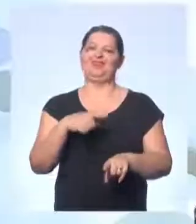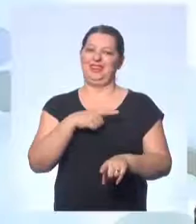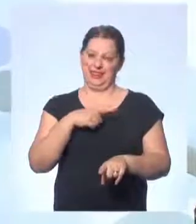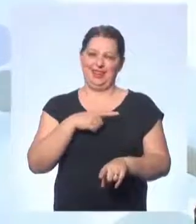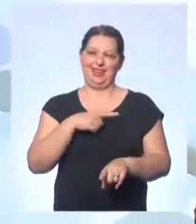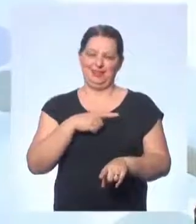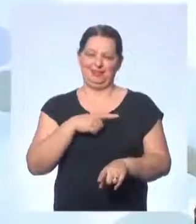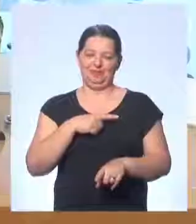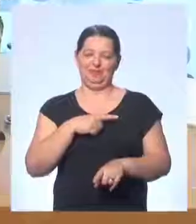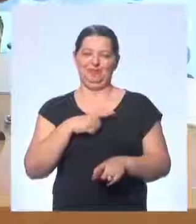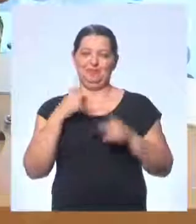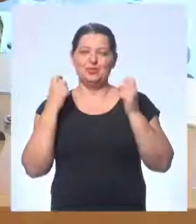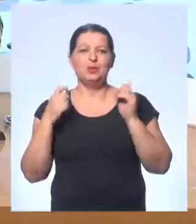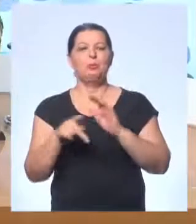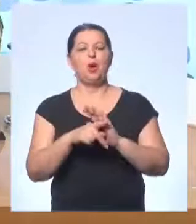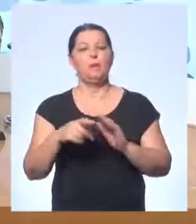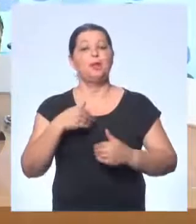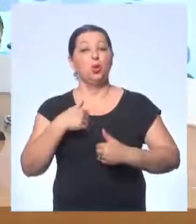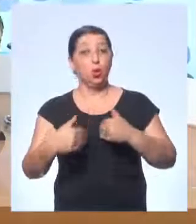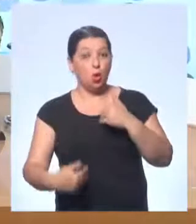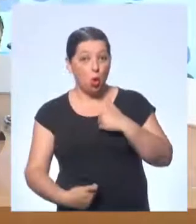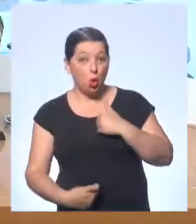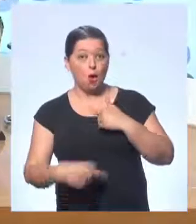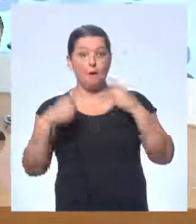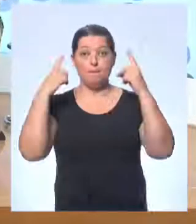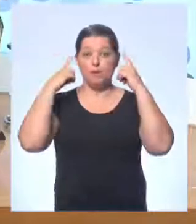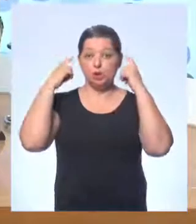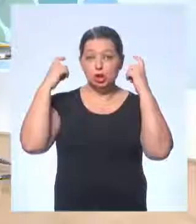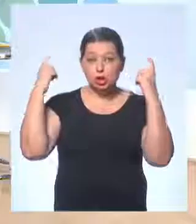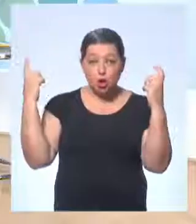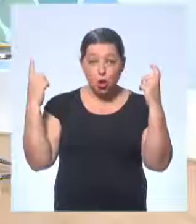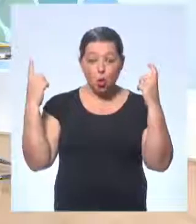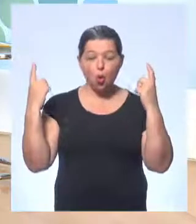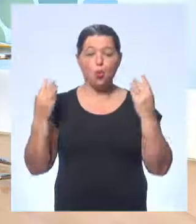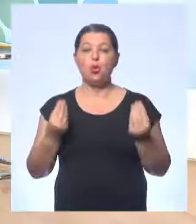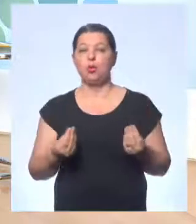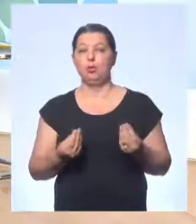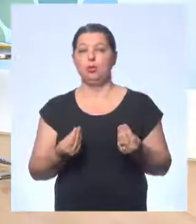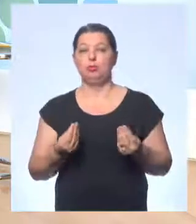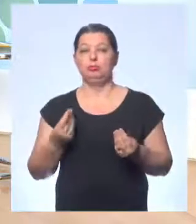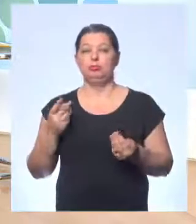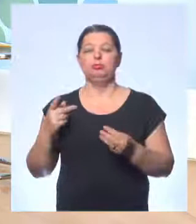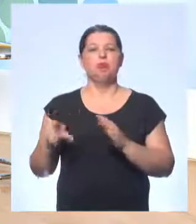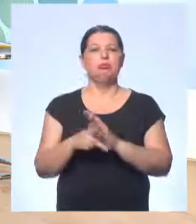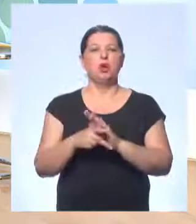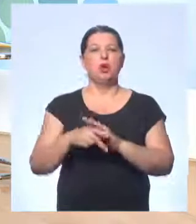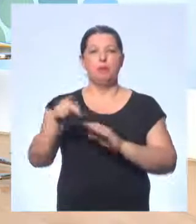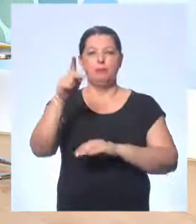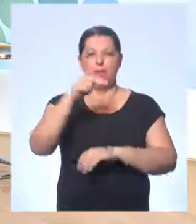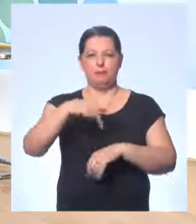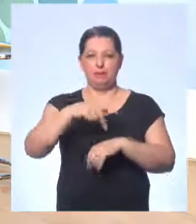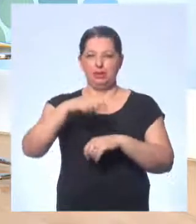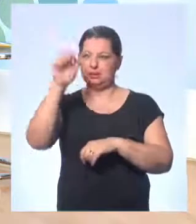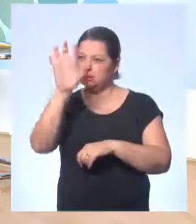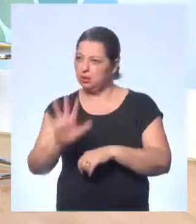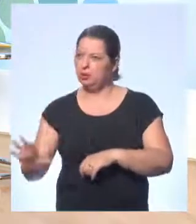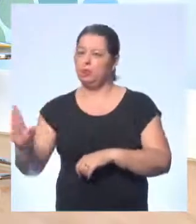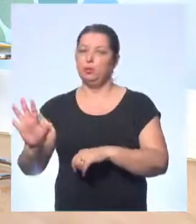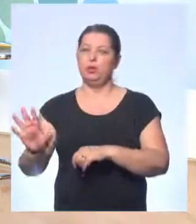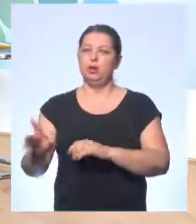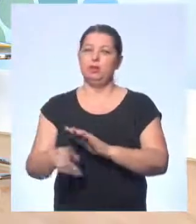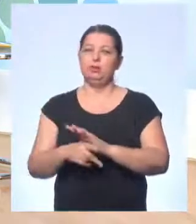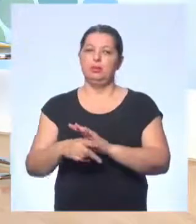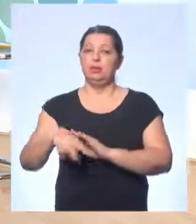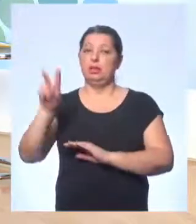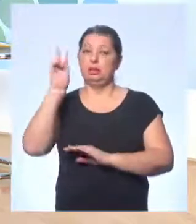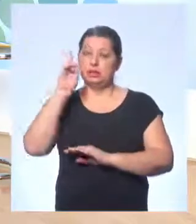corpo, então corpo, ruído... Essas coisas, elas foram, ao longo da história europeia, tanto na história da filosofia como